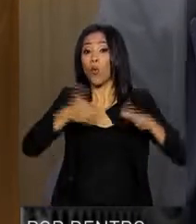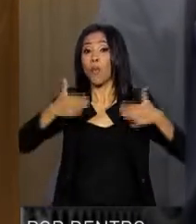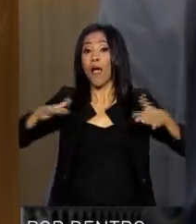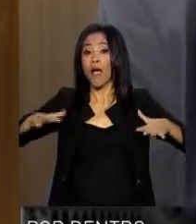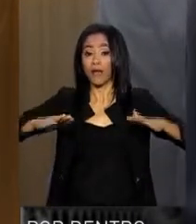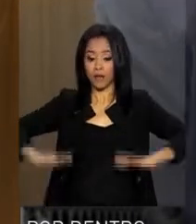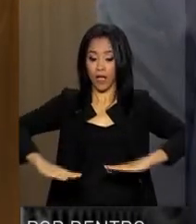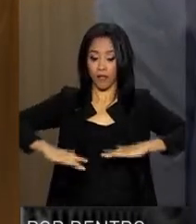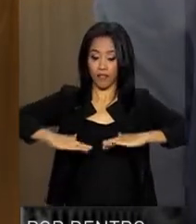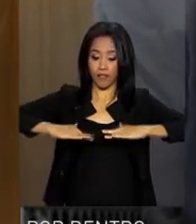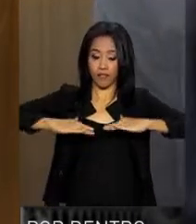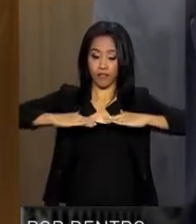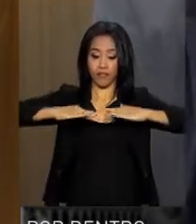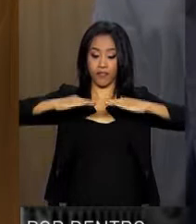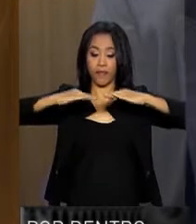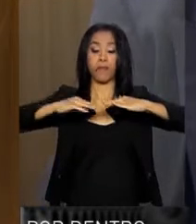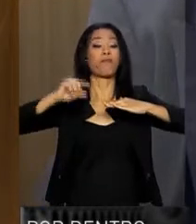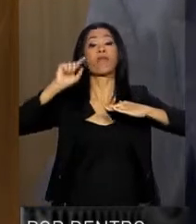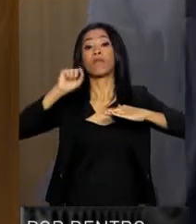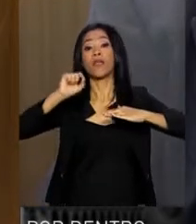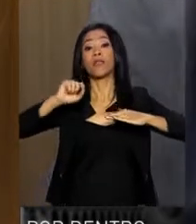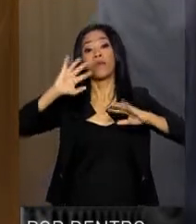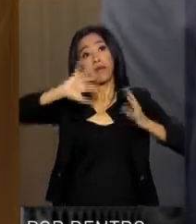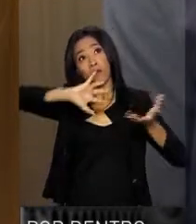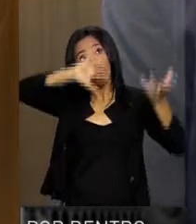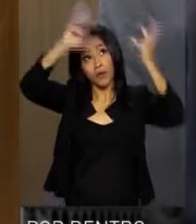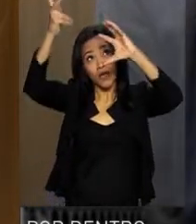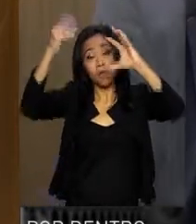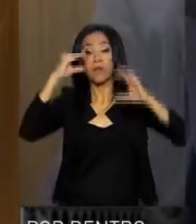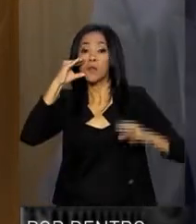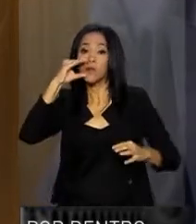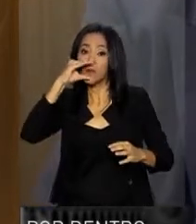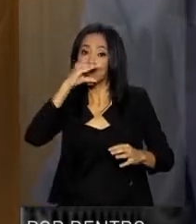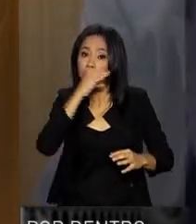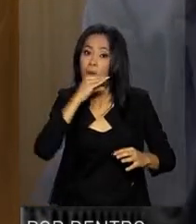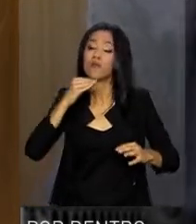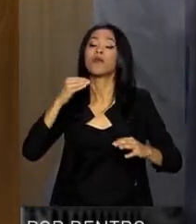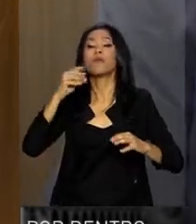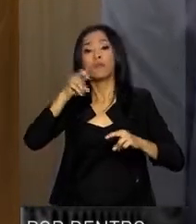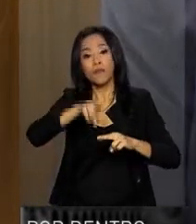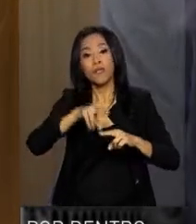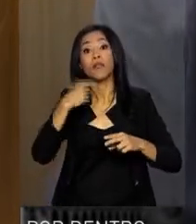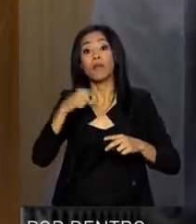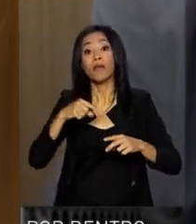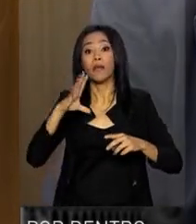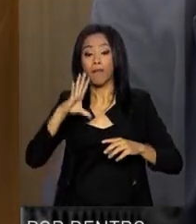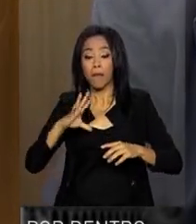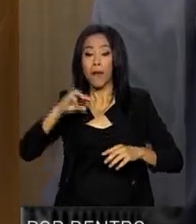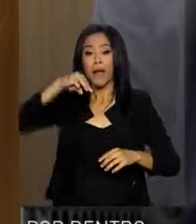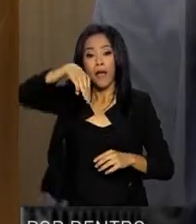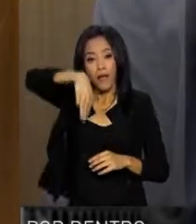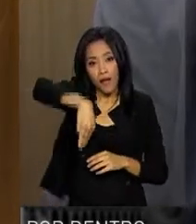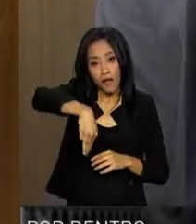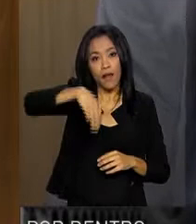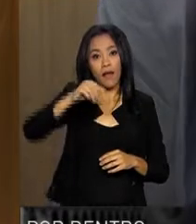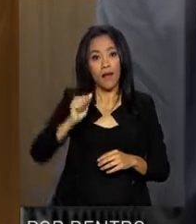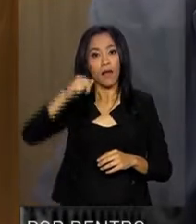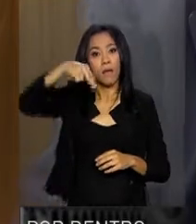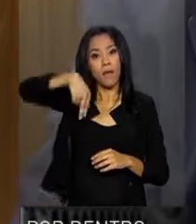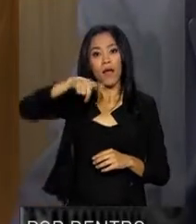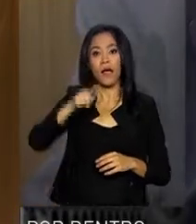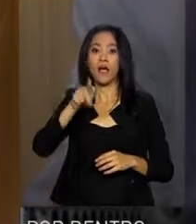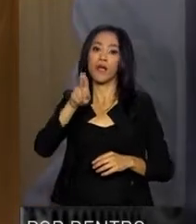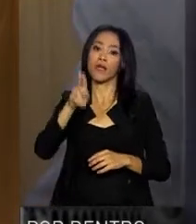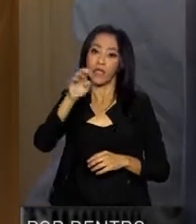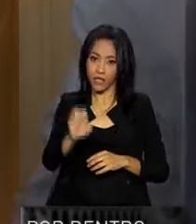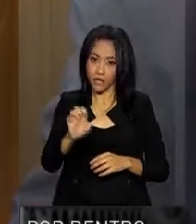do aquecimento global e conseqüência também da do desmatamento dos manguezais que tem uma proteção natural do nosso litoral é